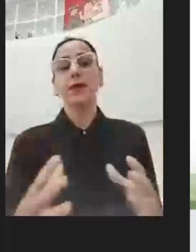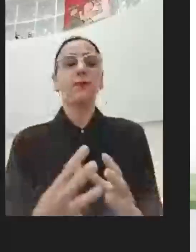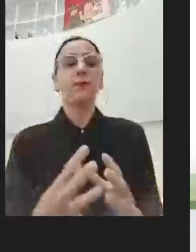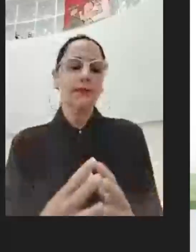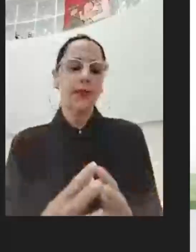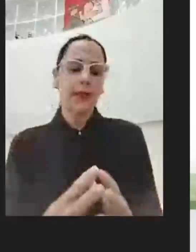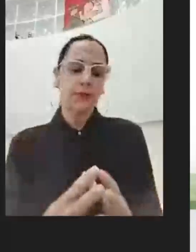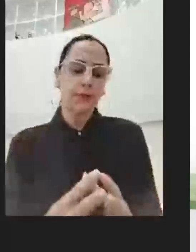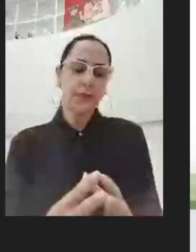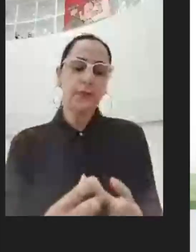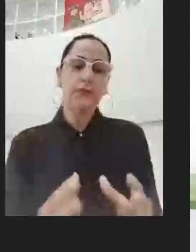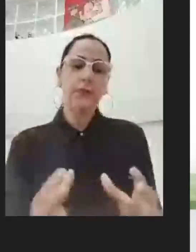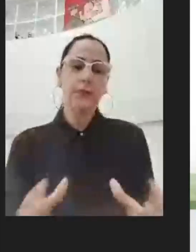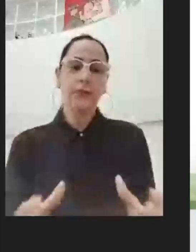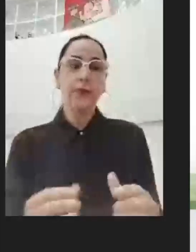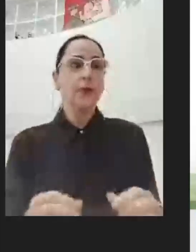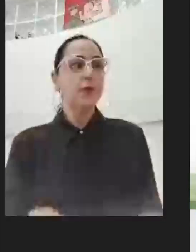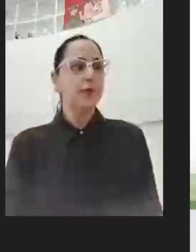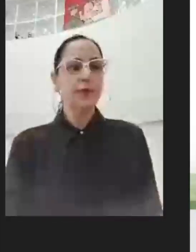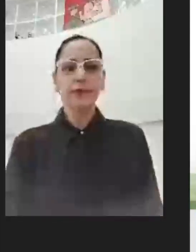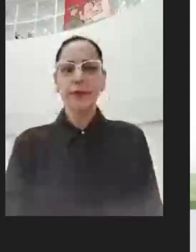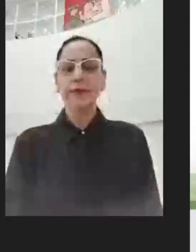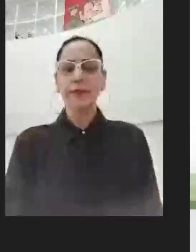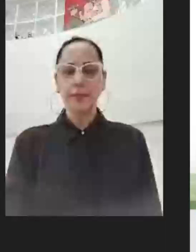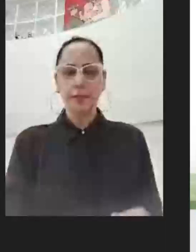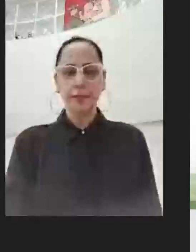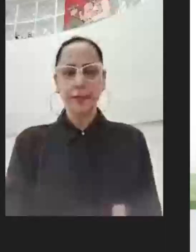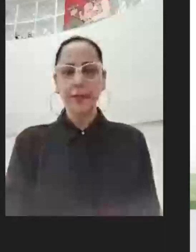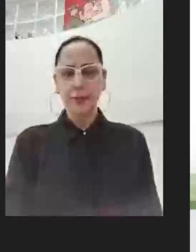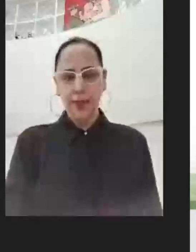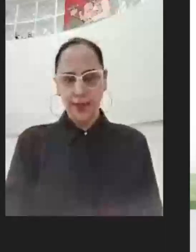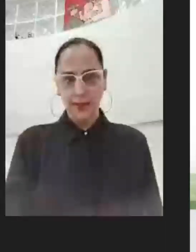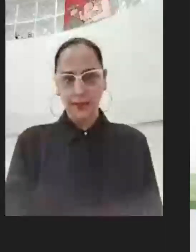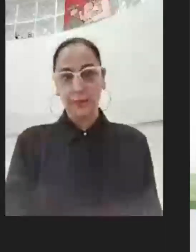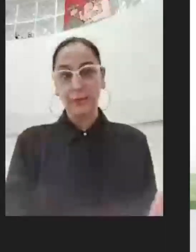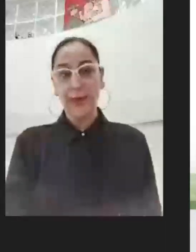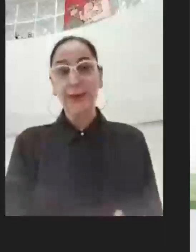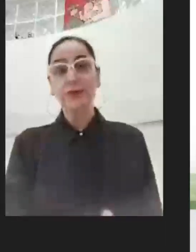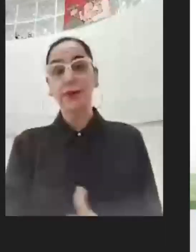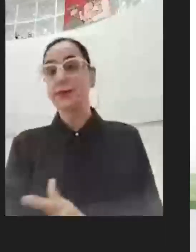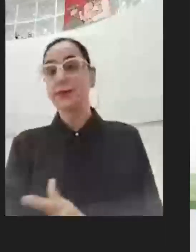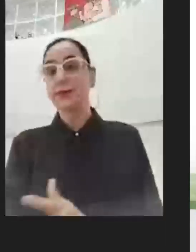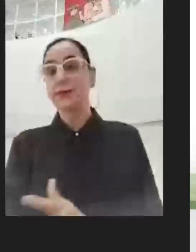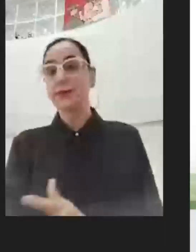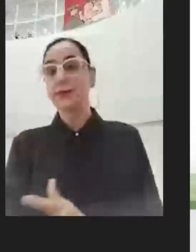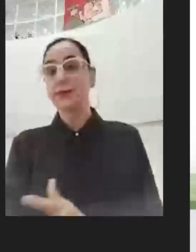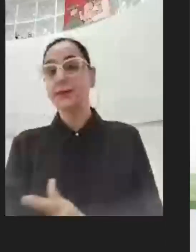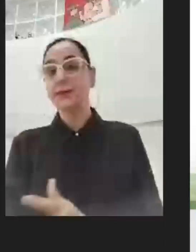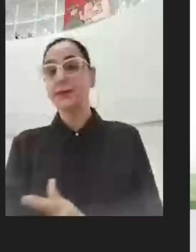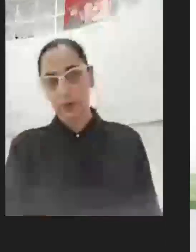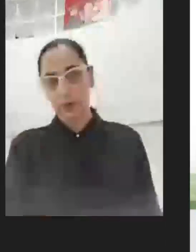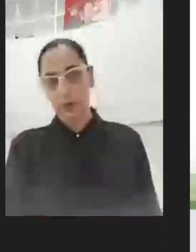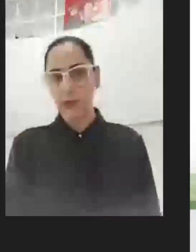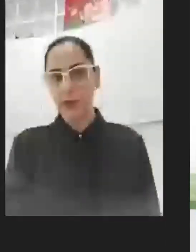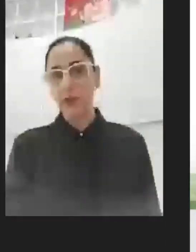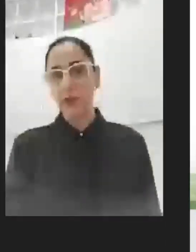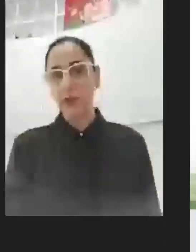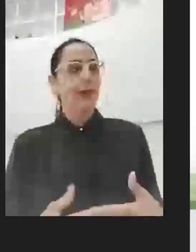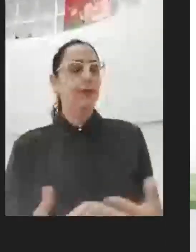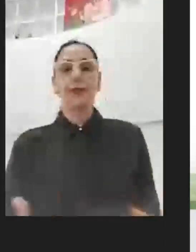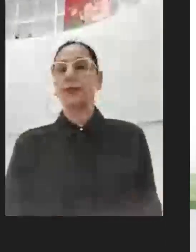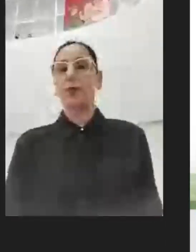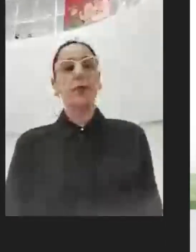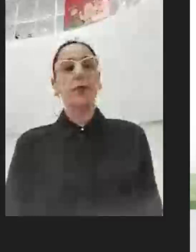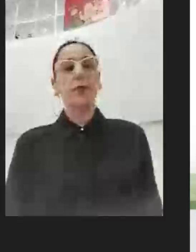bebê para bebê. Então, elas percebiam assim, pô, se eu tiver que fazer 90 ml várias vezes ao dia, com